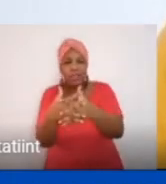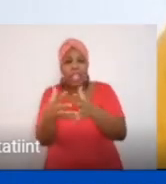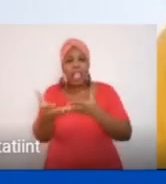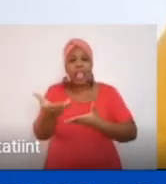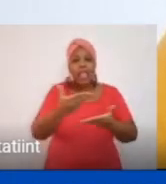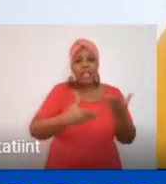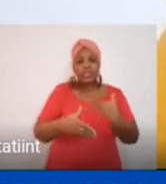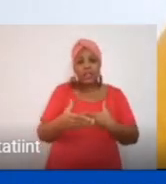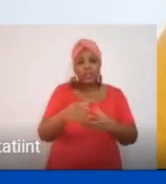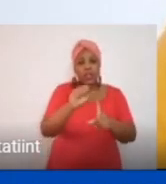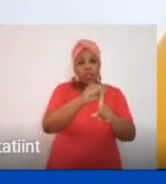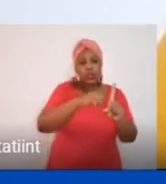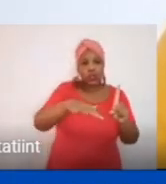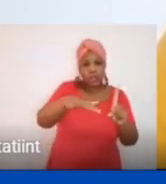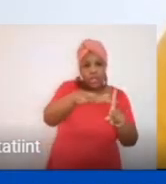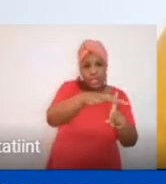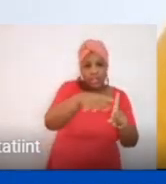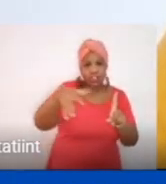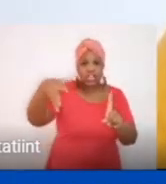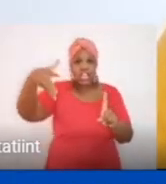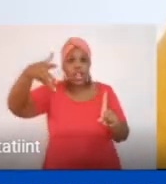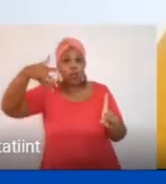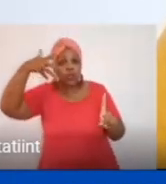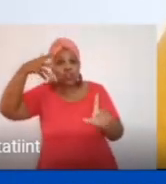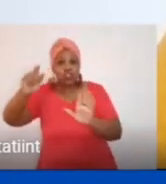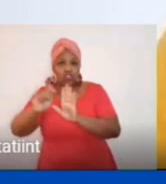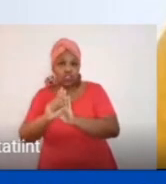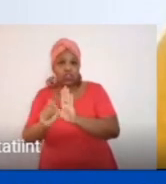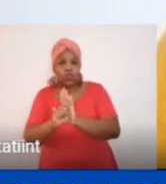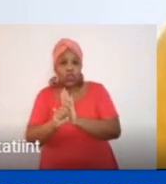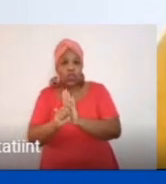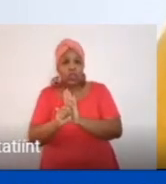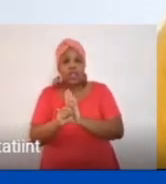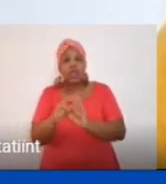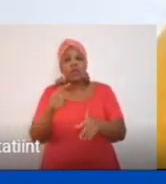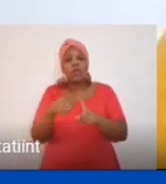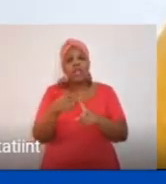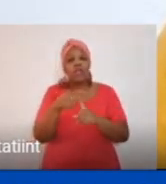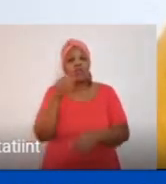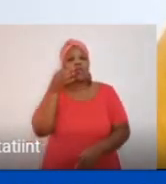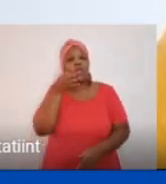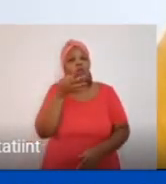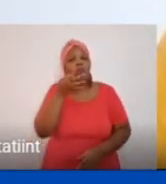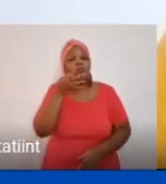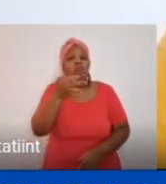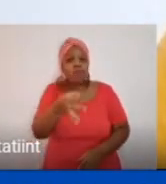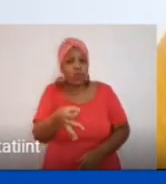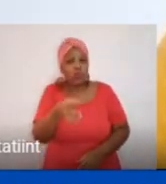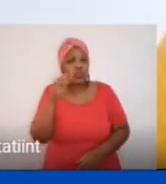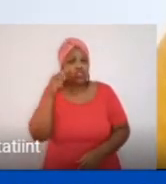as sociedades e a política de drogas, né? Seja desde o ponto de vista